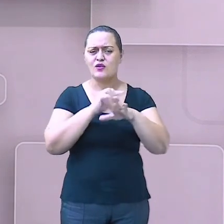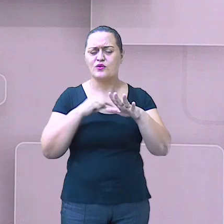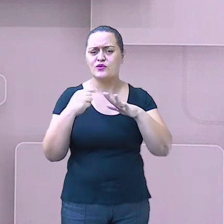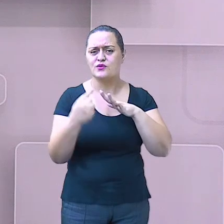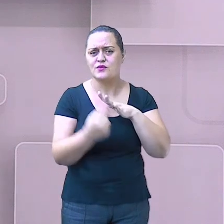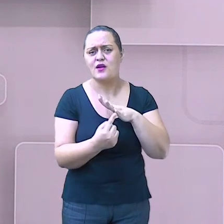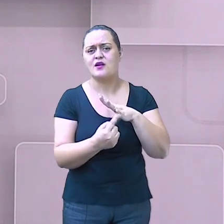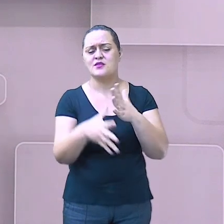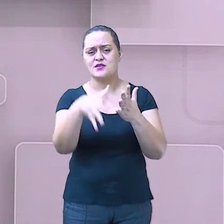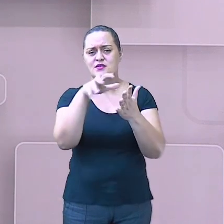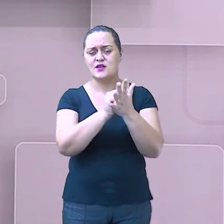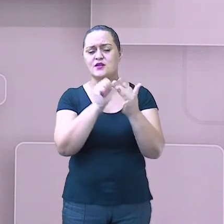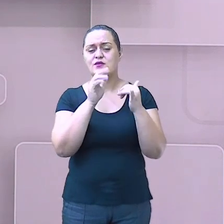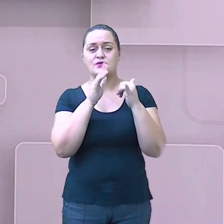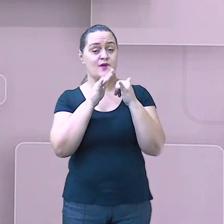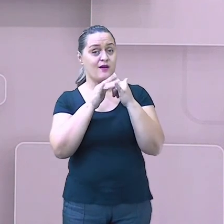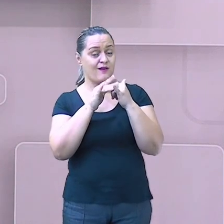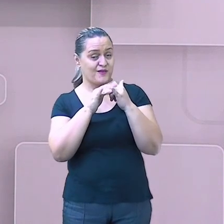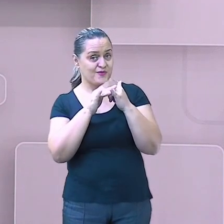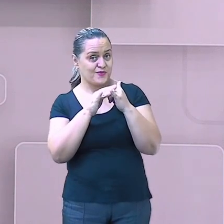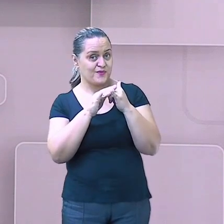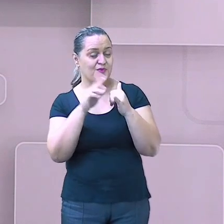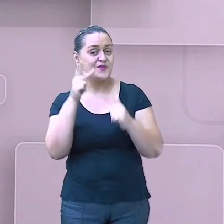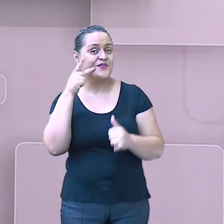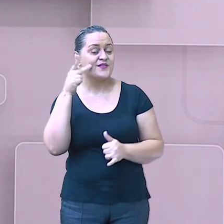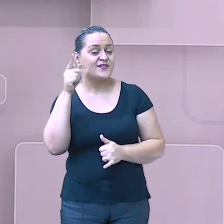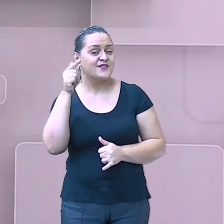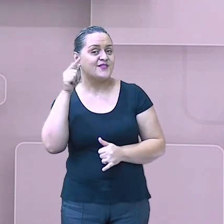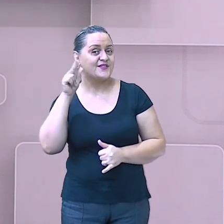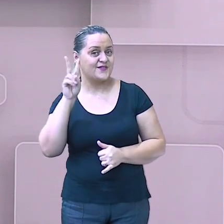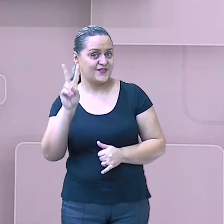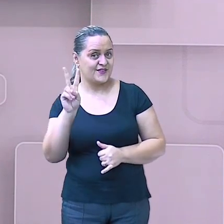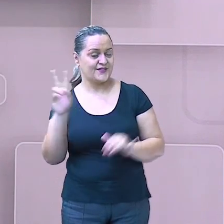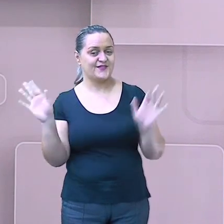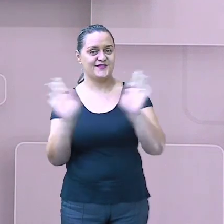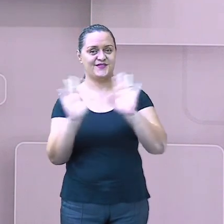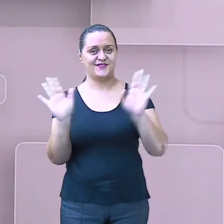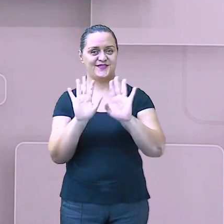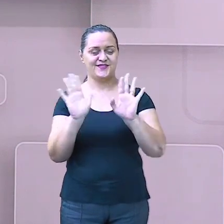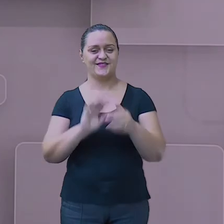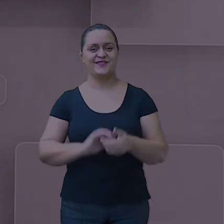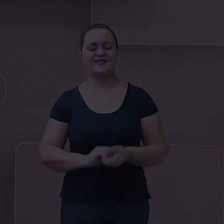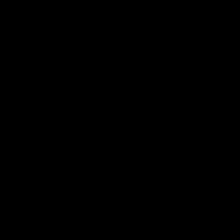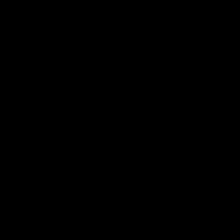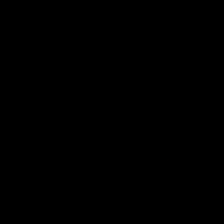se inscreva em nosso canal do YouTube SMED-GV. Até breve!